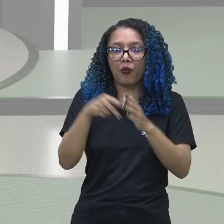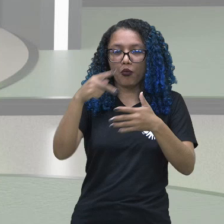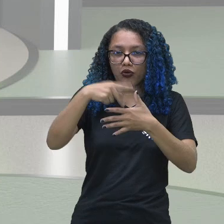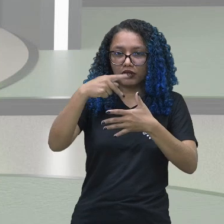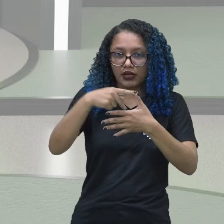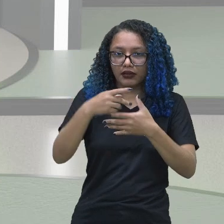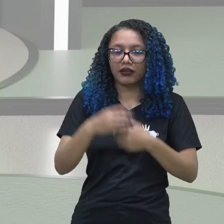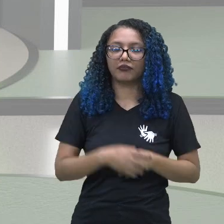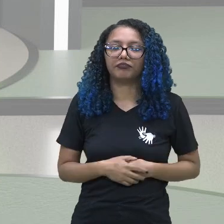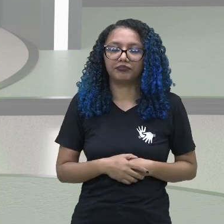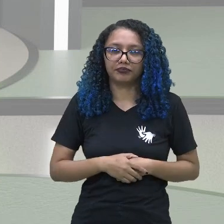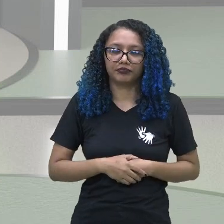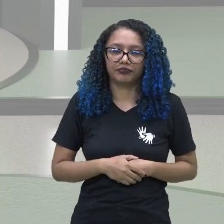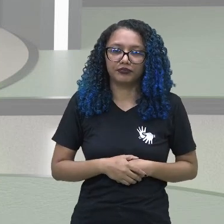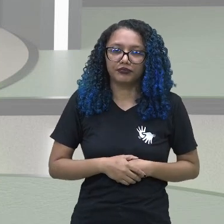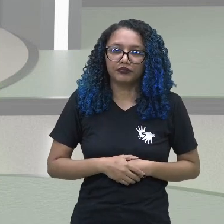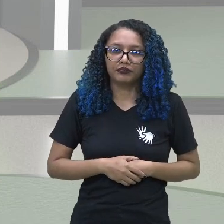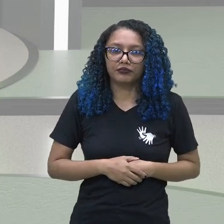certo meio.